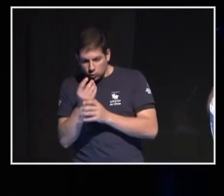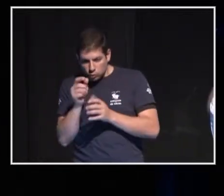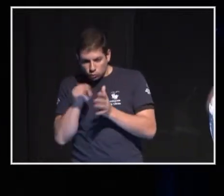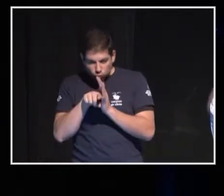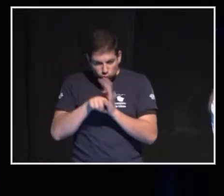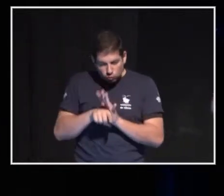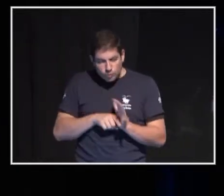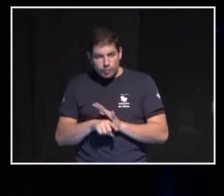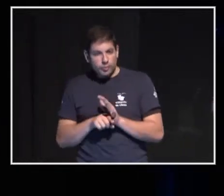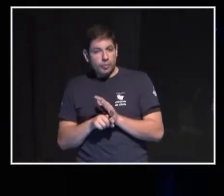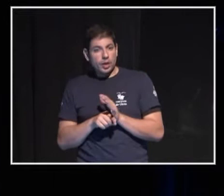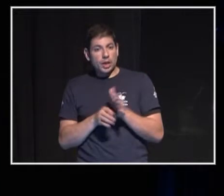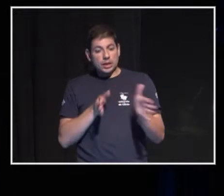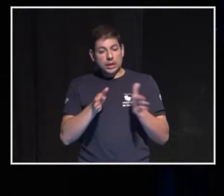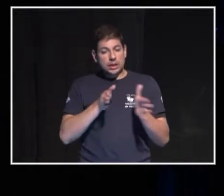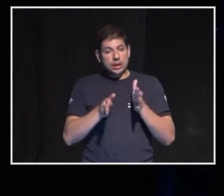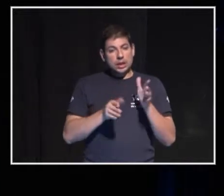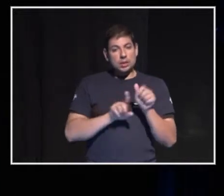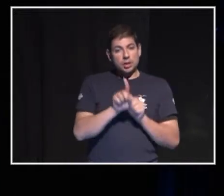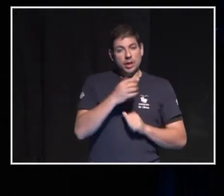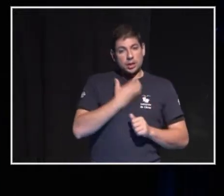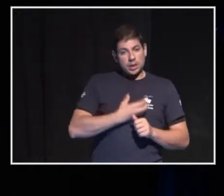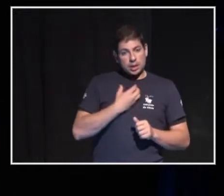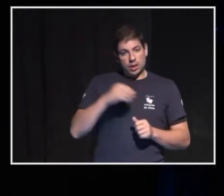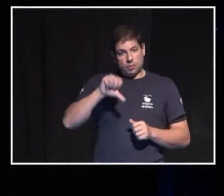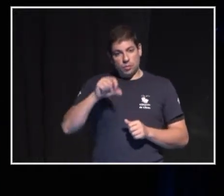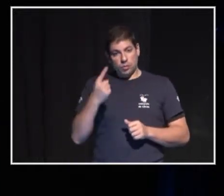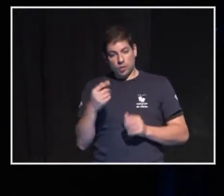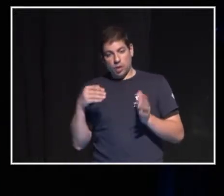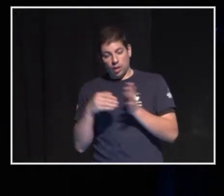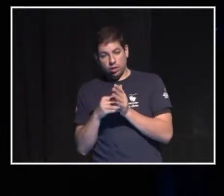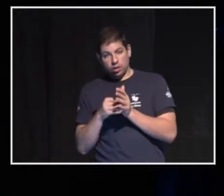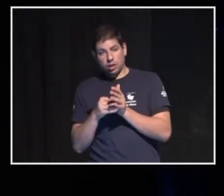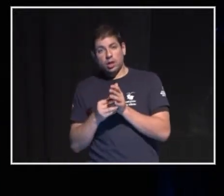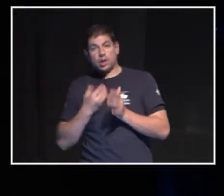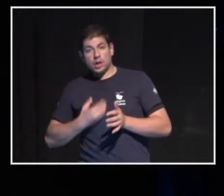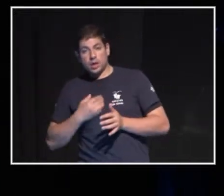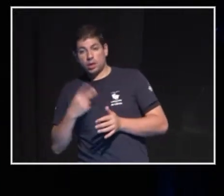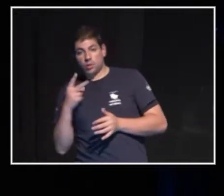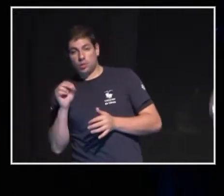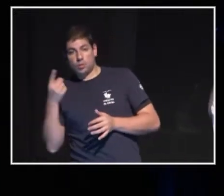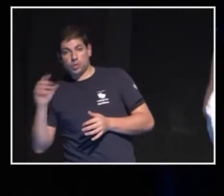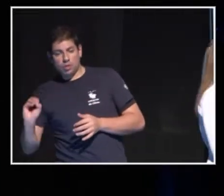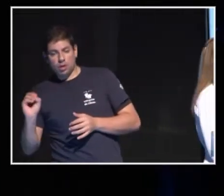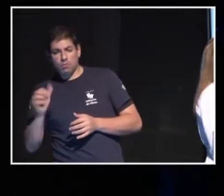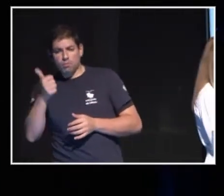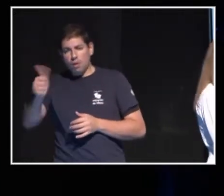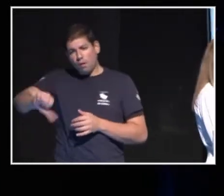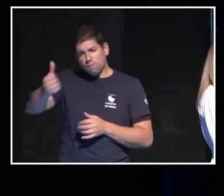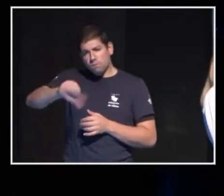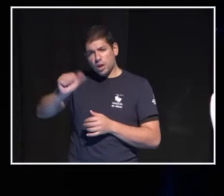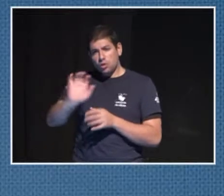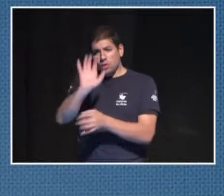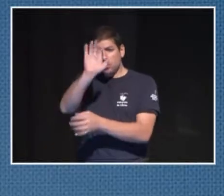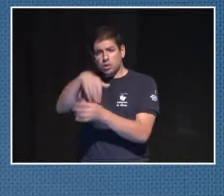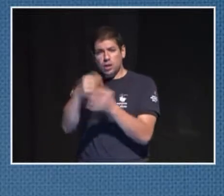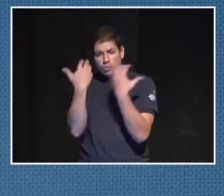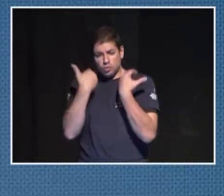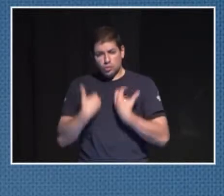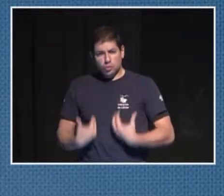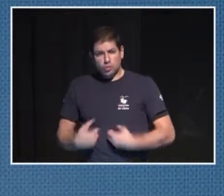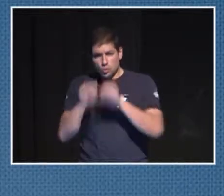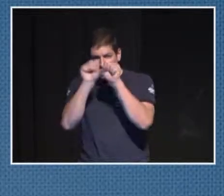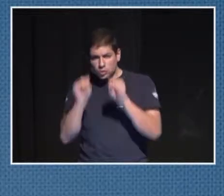a dezembro de 2010. Se avaliaram as manifestações em sistemas orgânicos e se